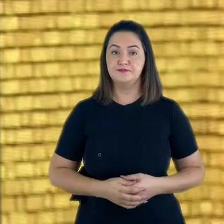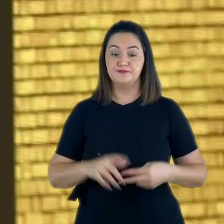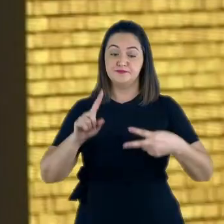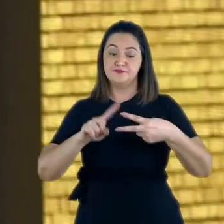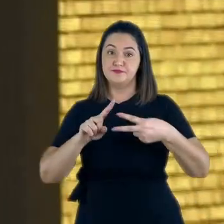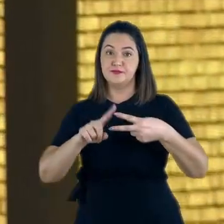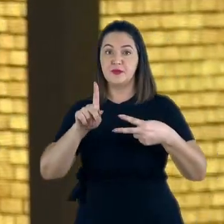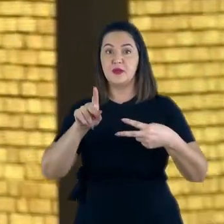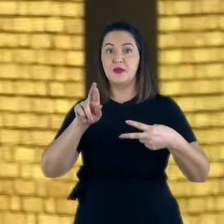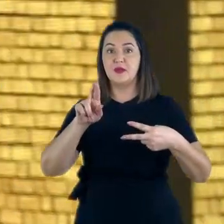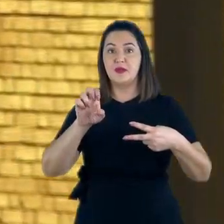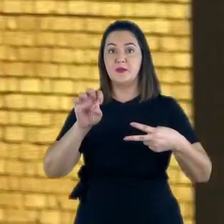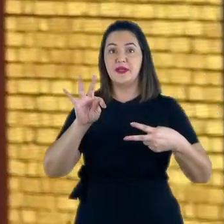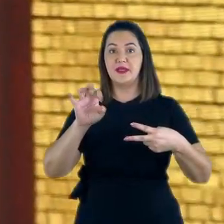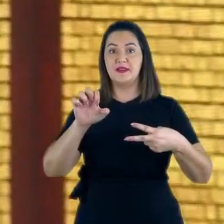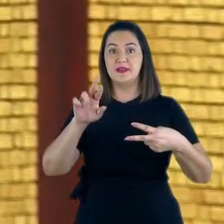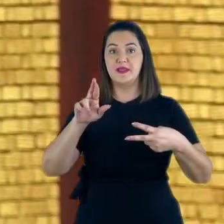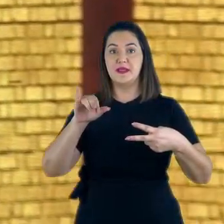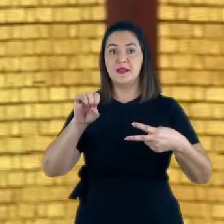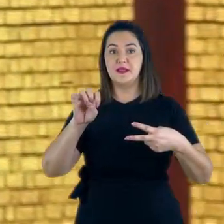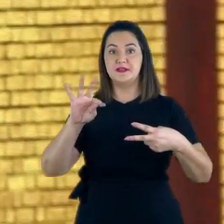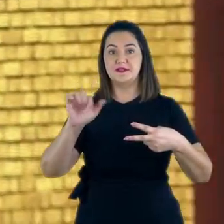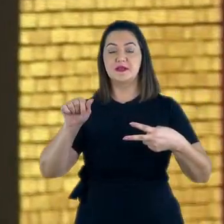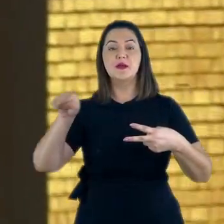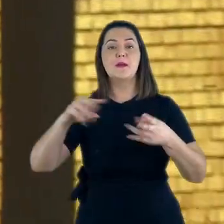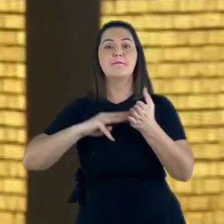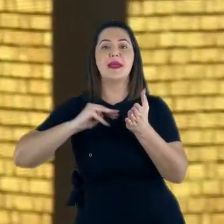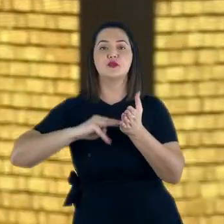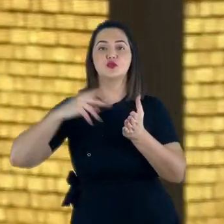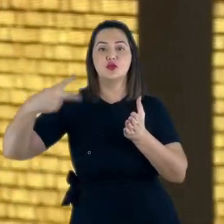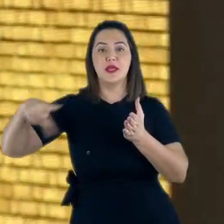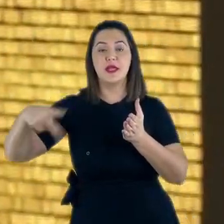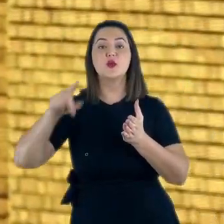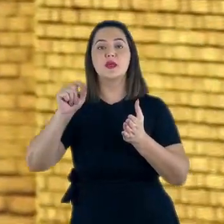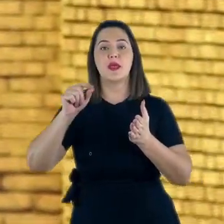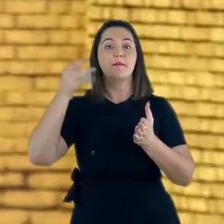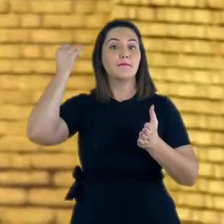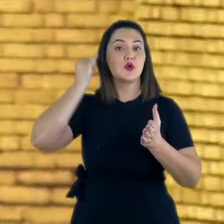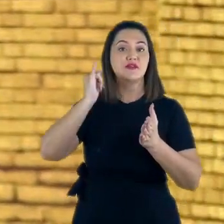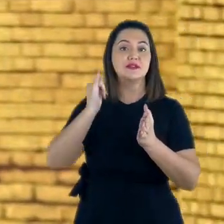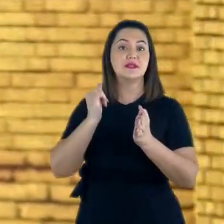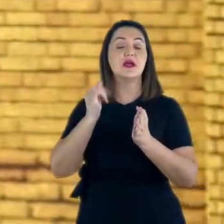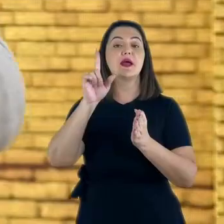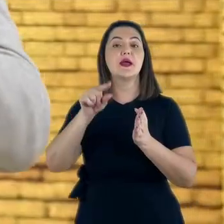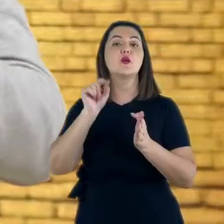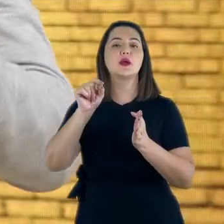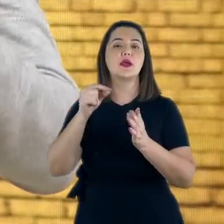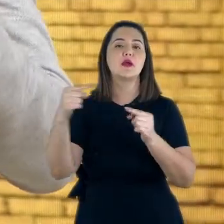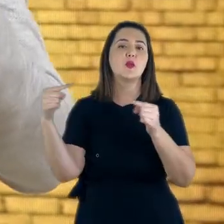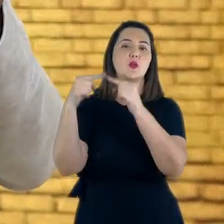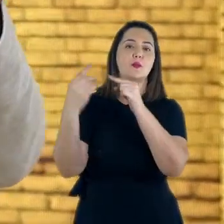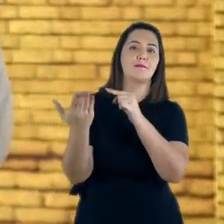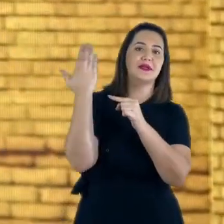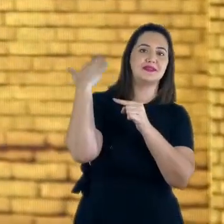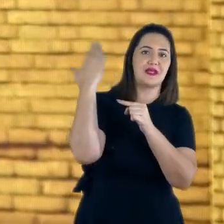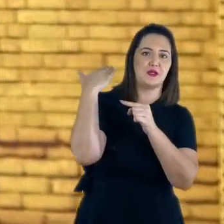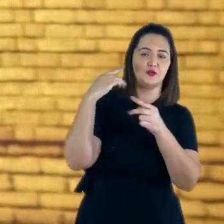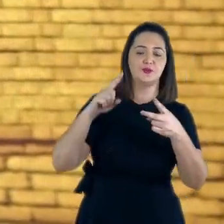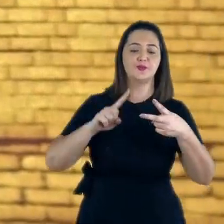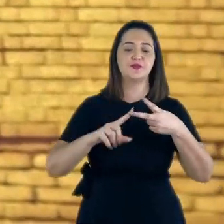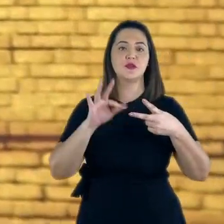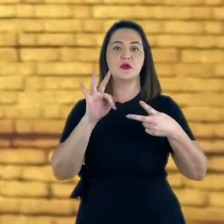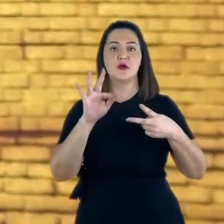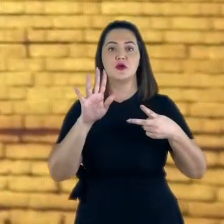disse, colocavam a maioria das profecias no passado, até a época do Império Romano no máximo. Já os